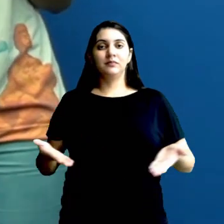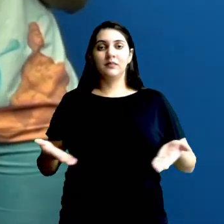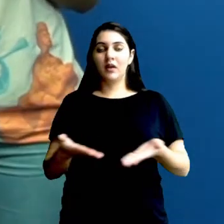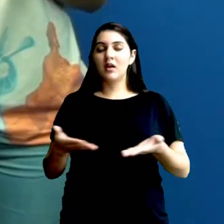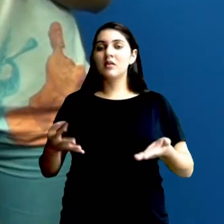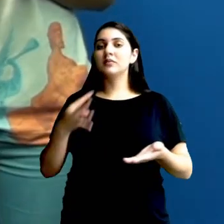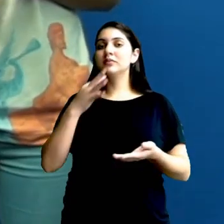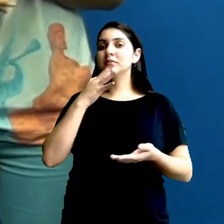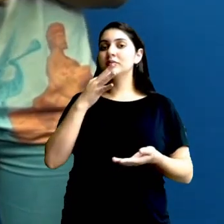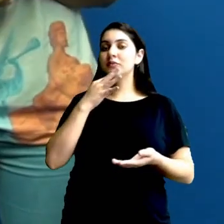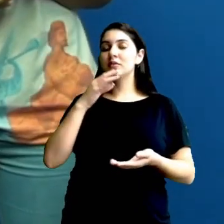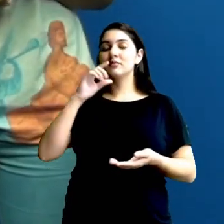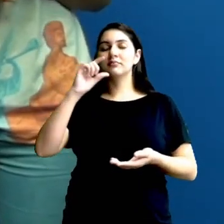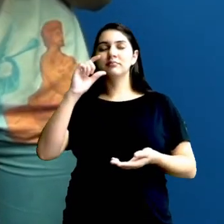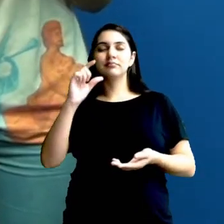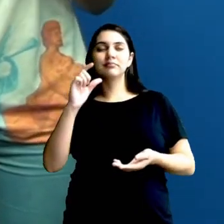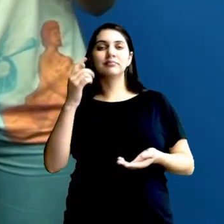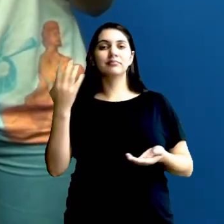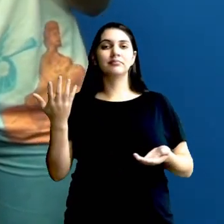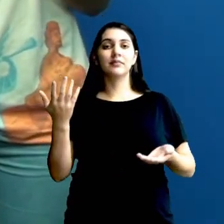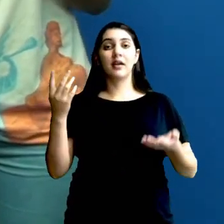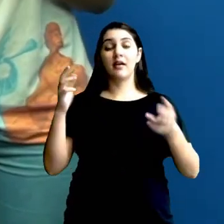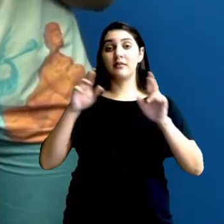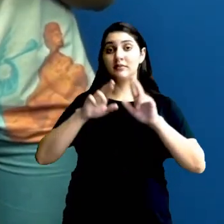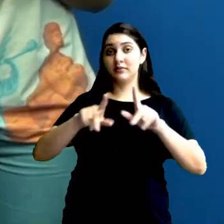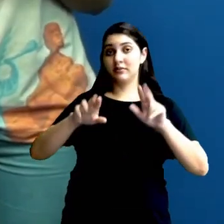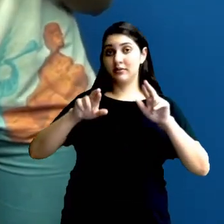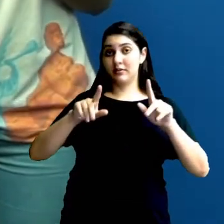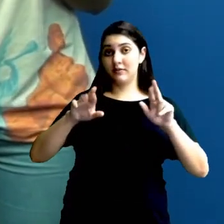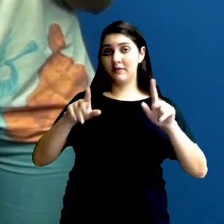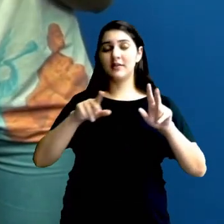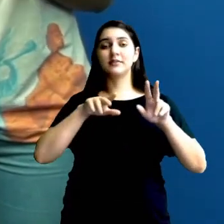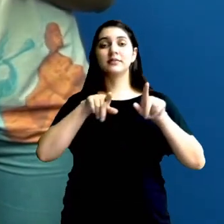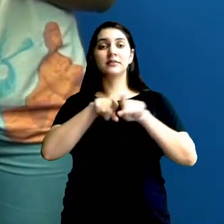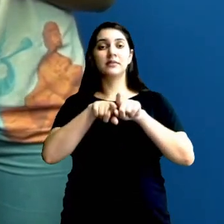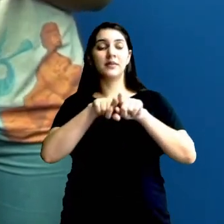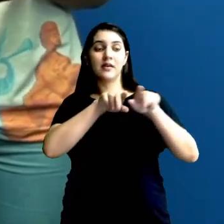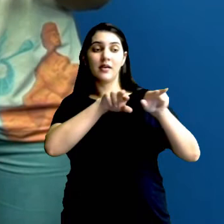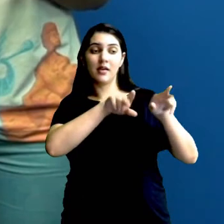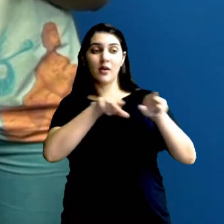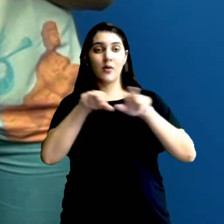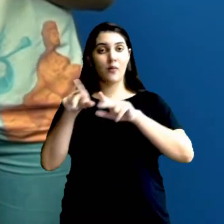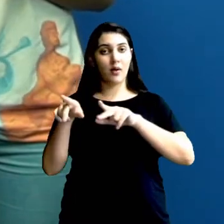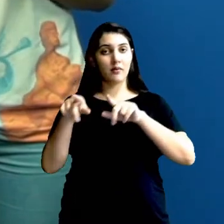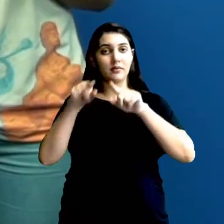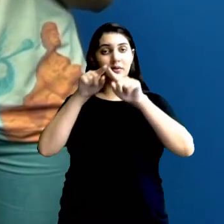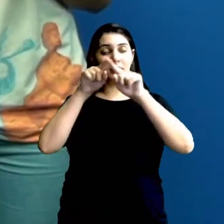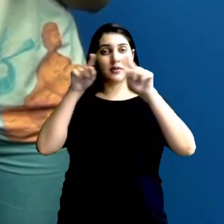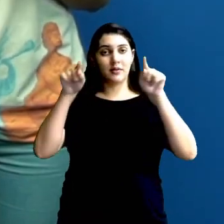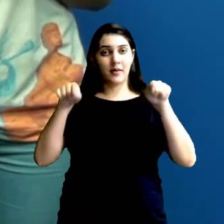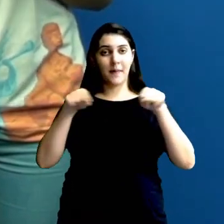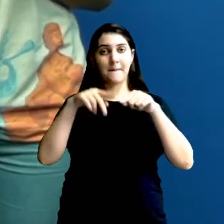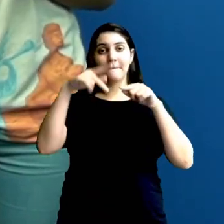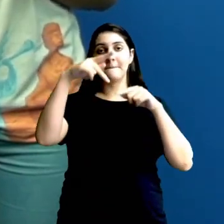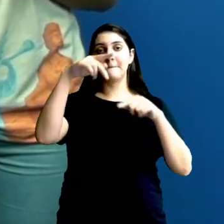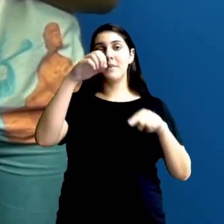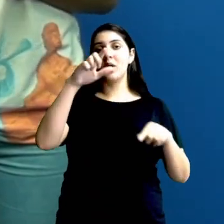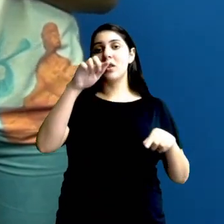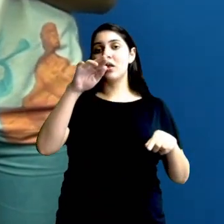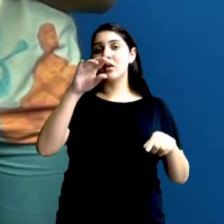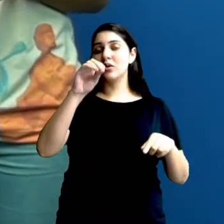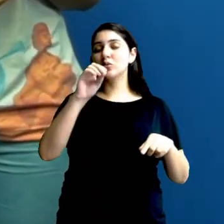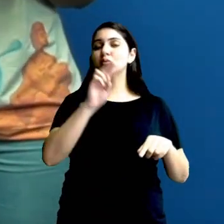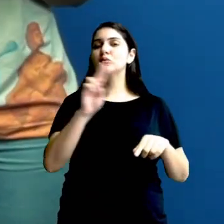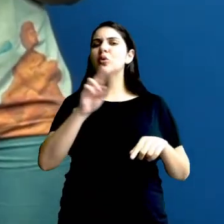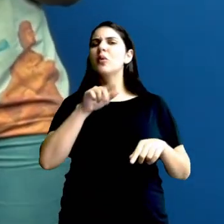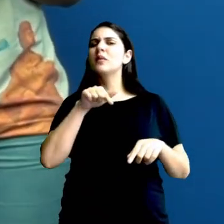Agora a gente vai conhecer um pouquinho as diferenças e semelhanças de um polígono chamado de